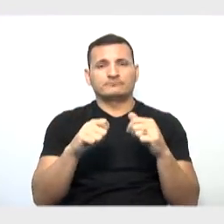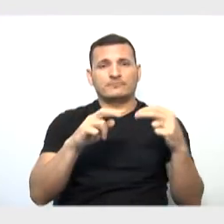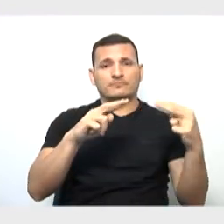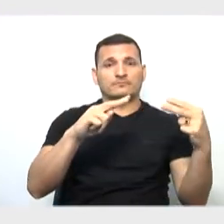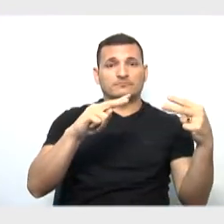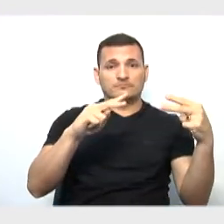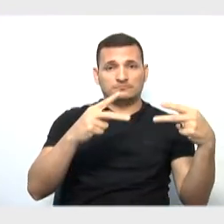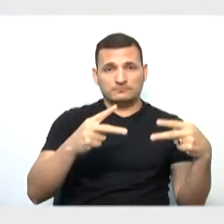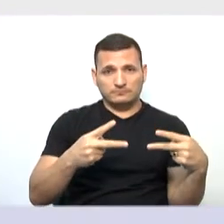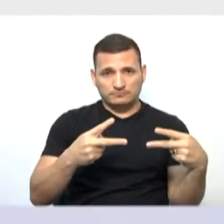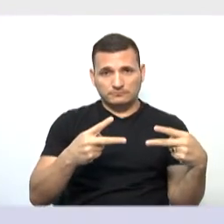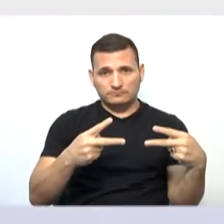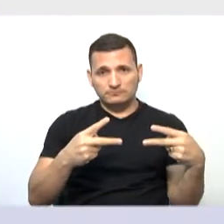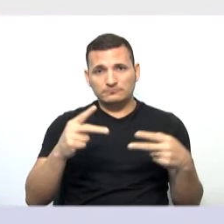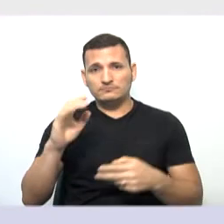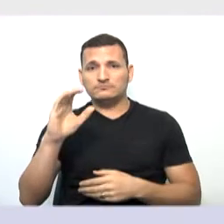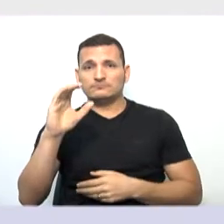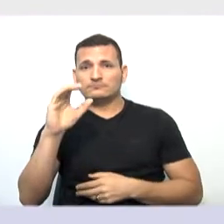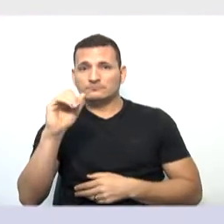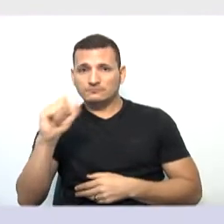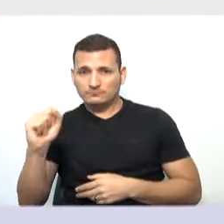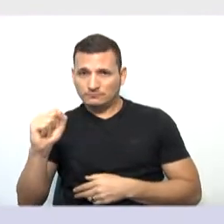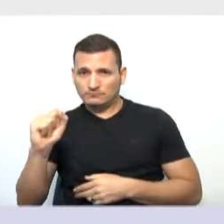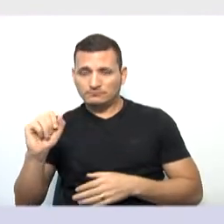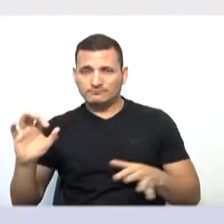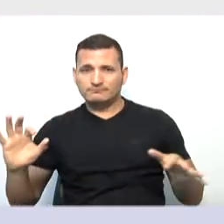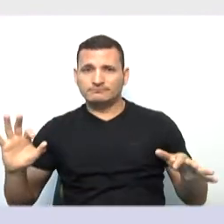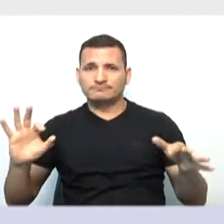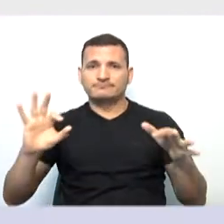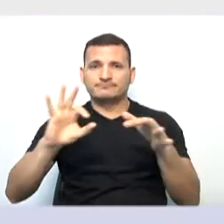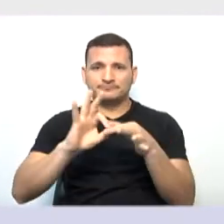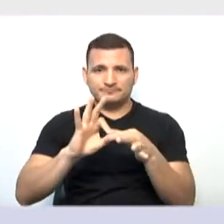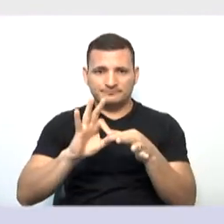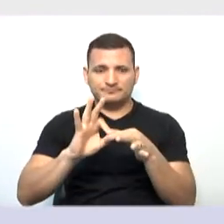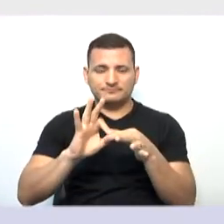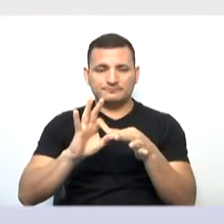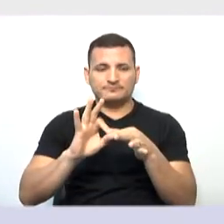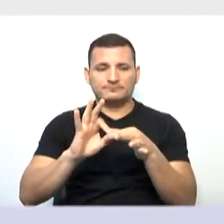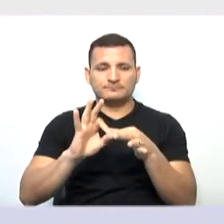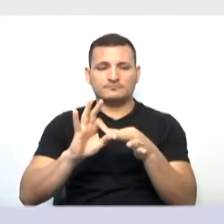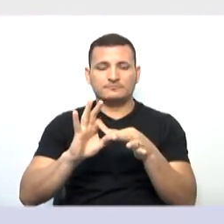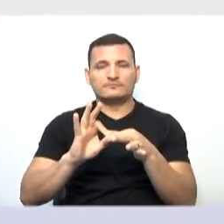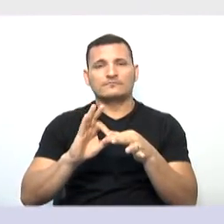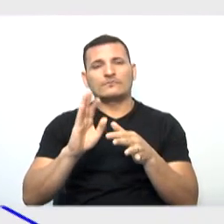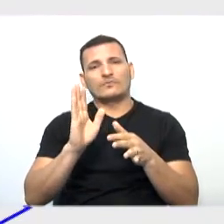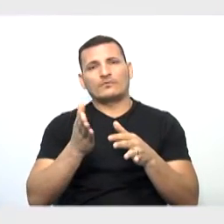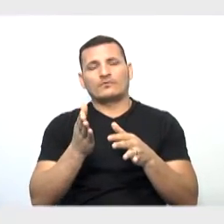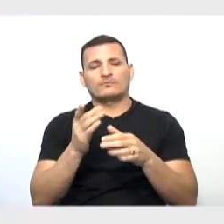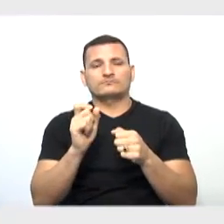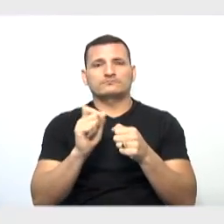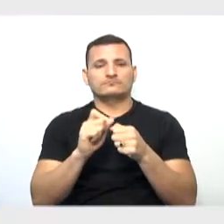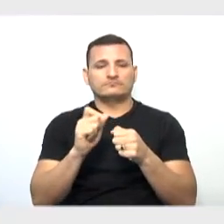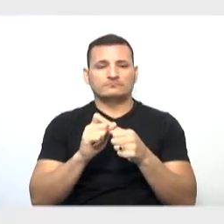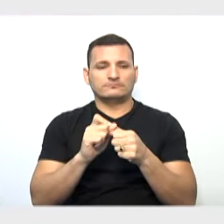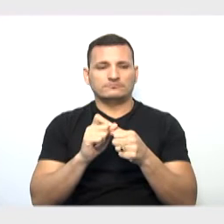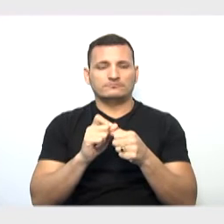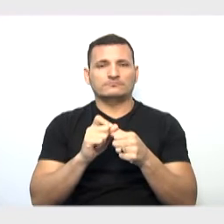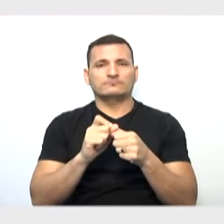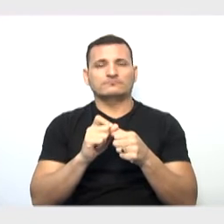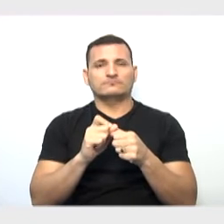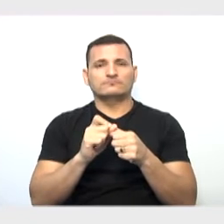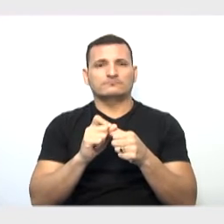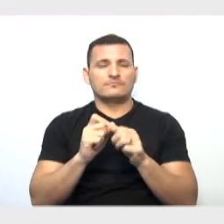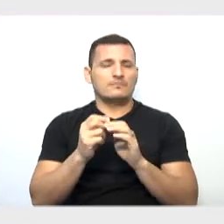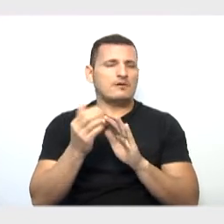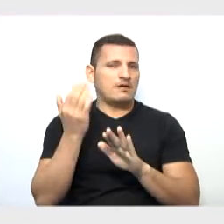esse CSS com HTML para que ele possa rodar. Isso nós já fizemos, né, outras